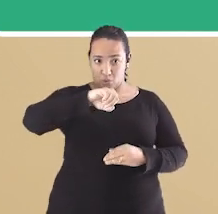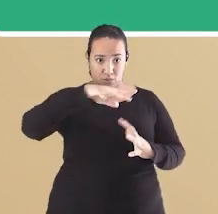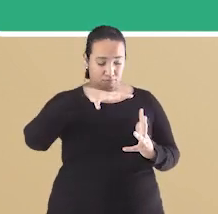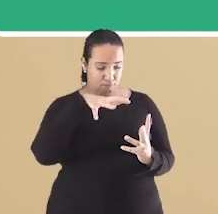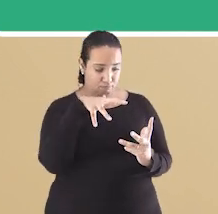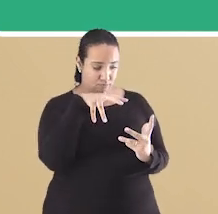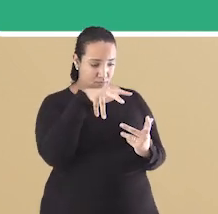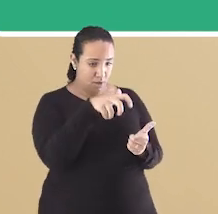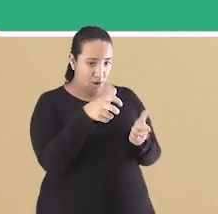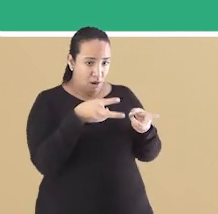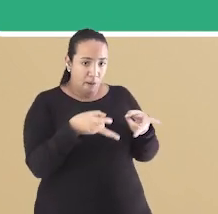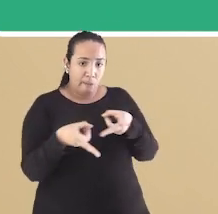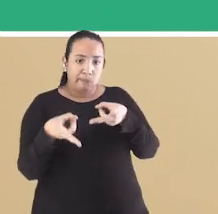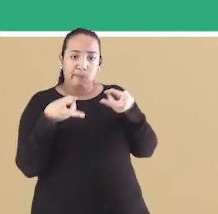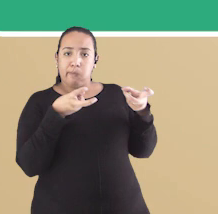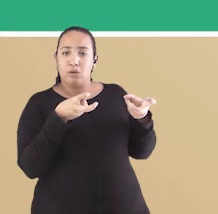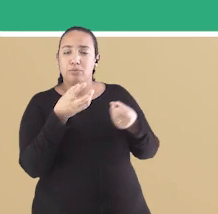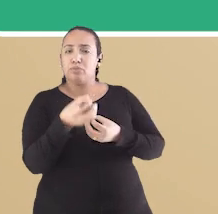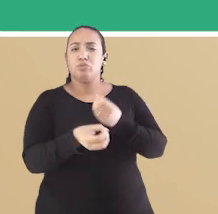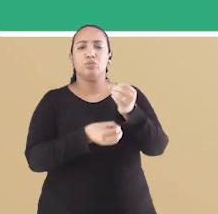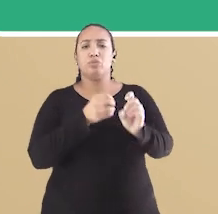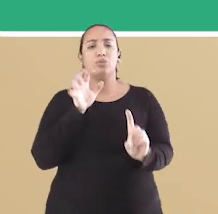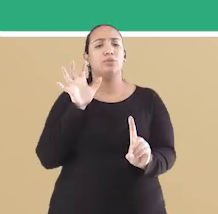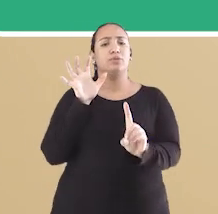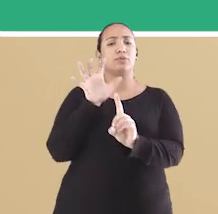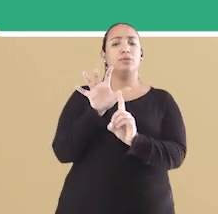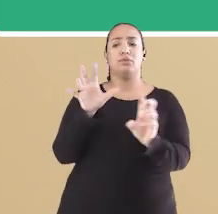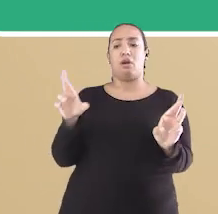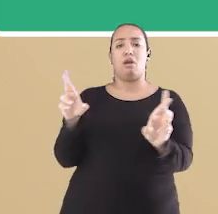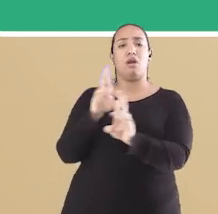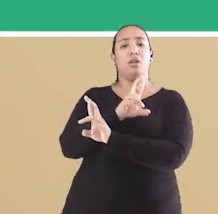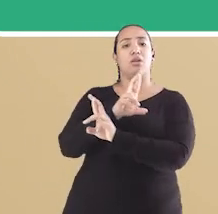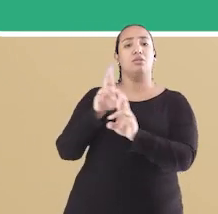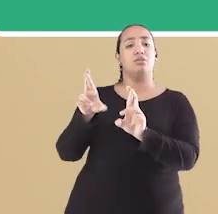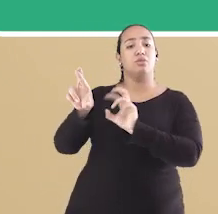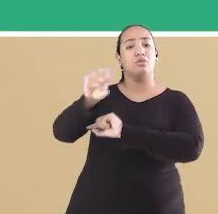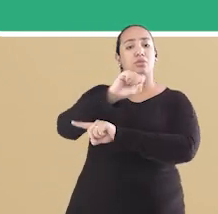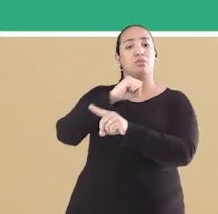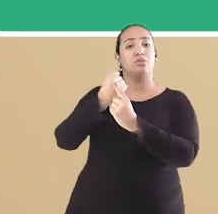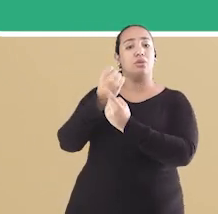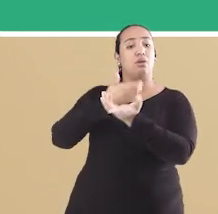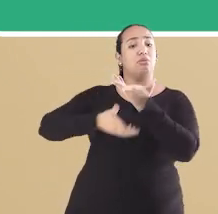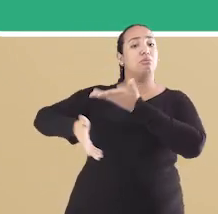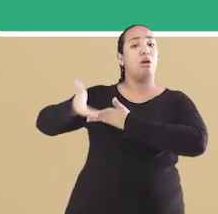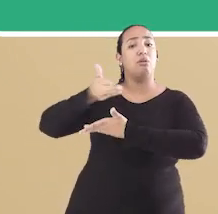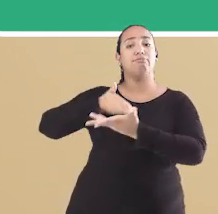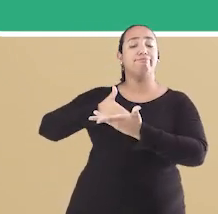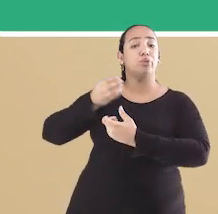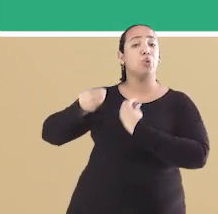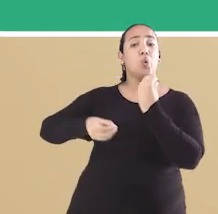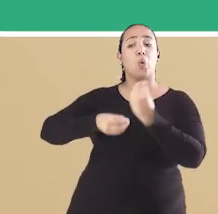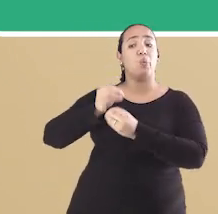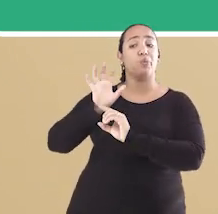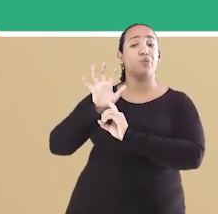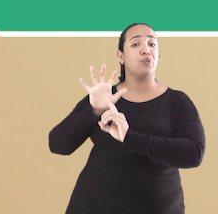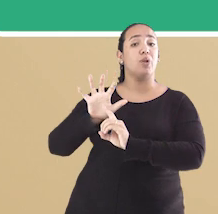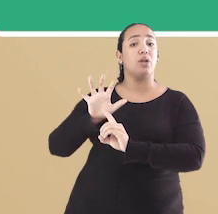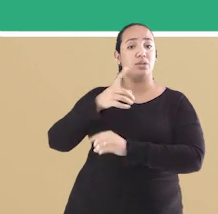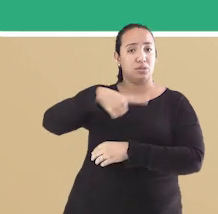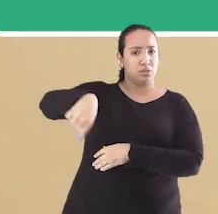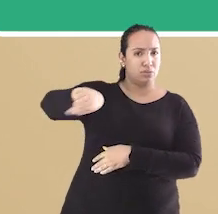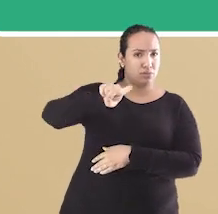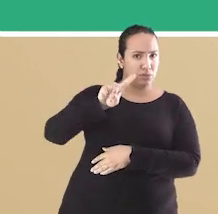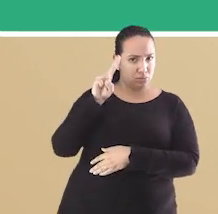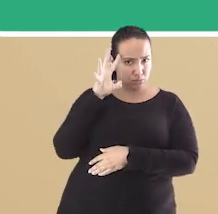entender a realidade influencia as nossas relações e modos de interação social. Você já pensou sobre isso? É um tema